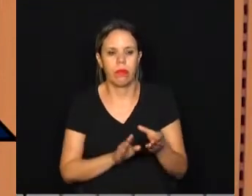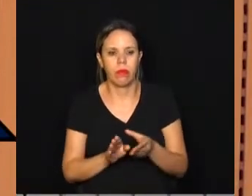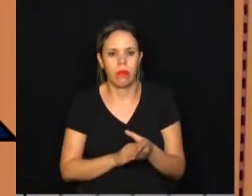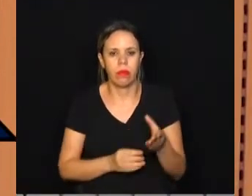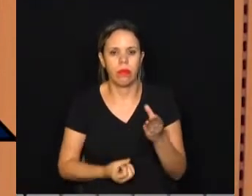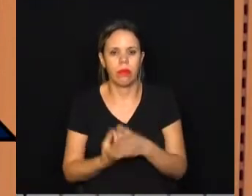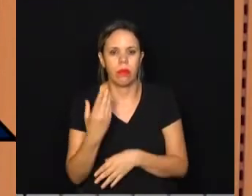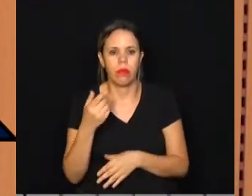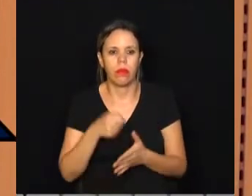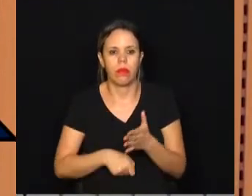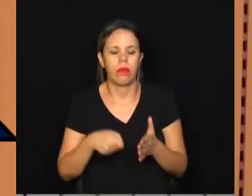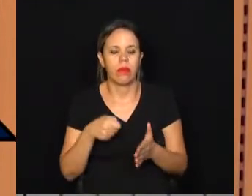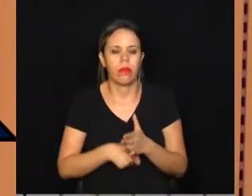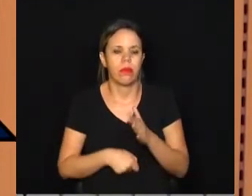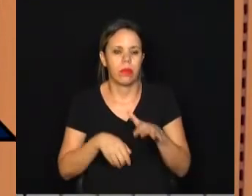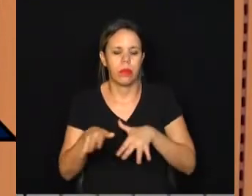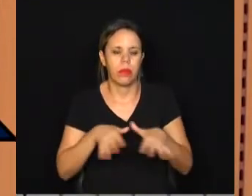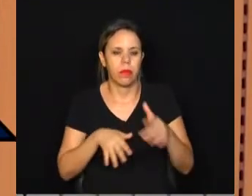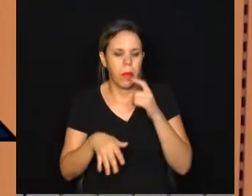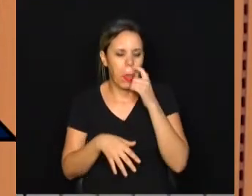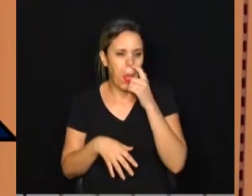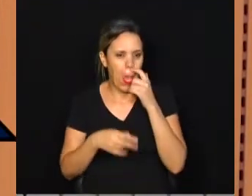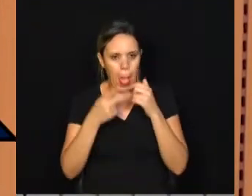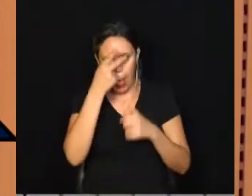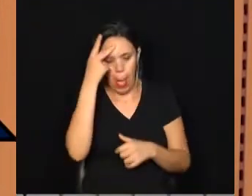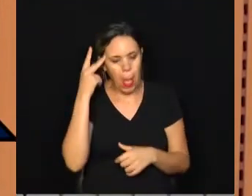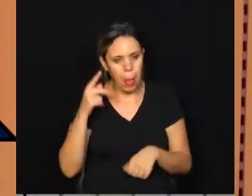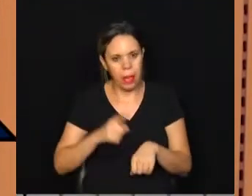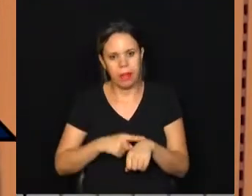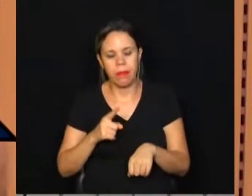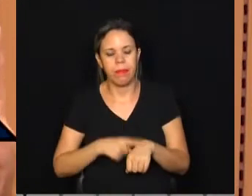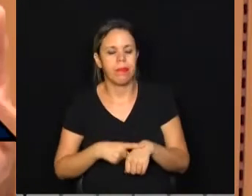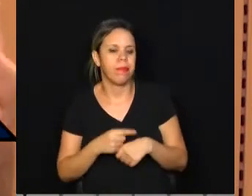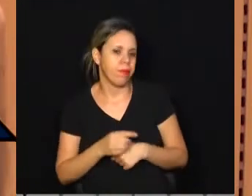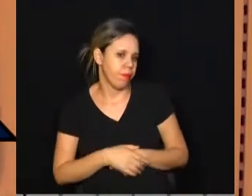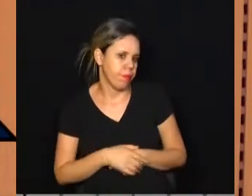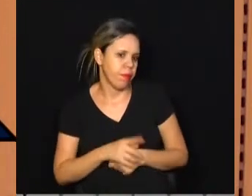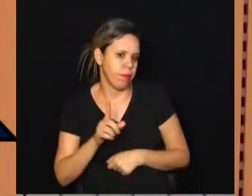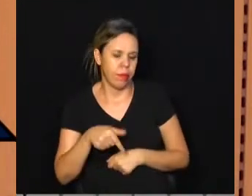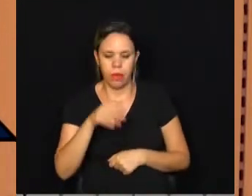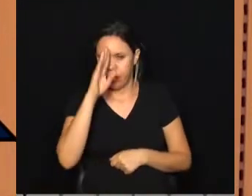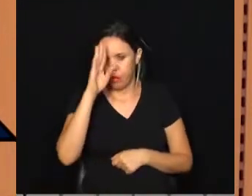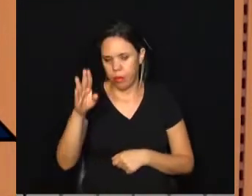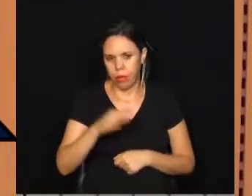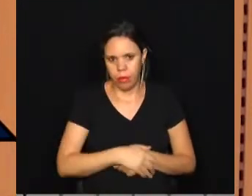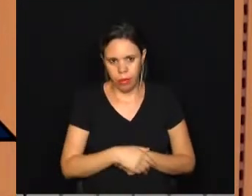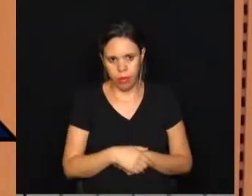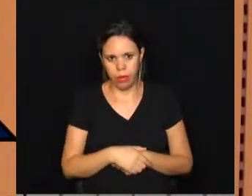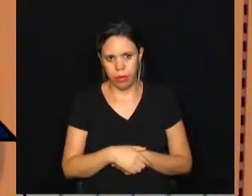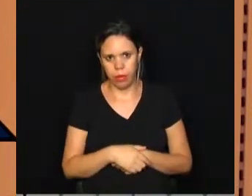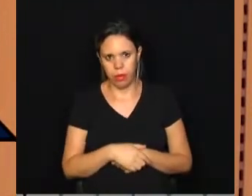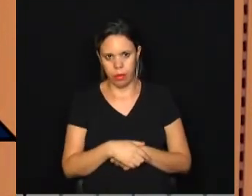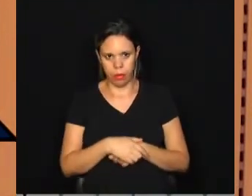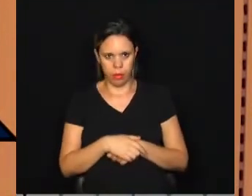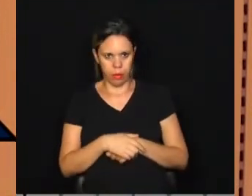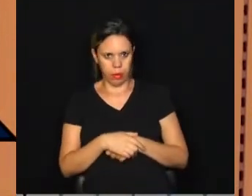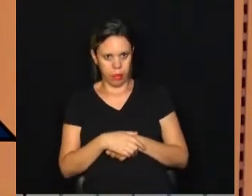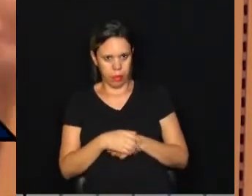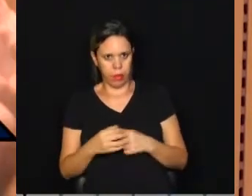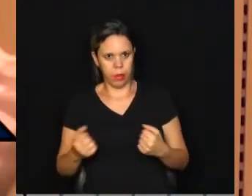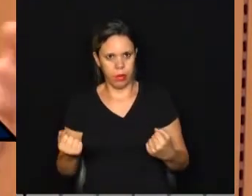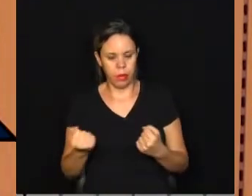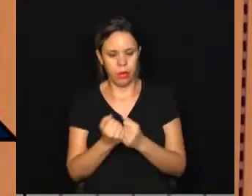fruto de uma luta, uma mobilização popular, e que nesse momento é o principal instrumento